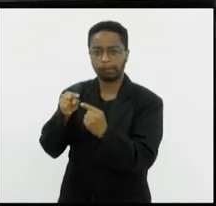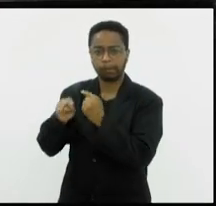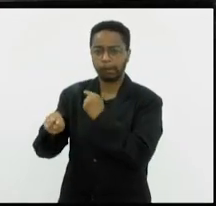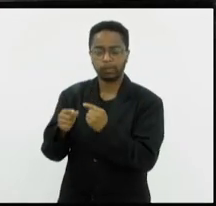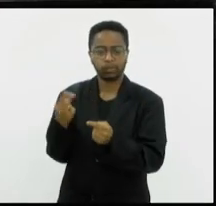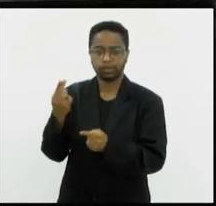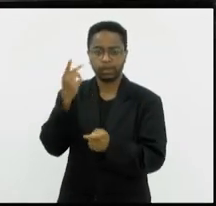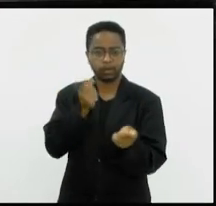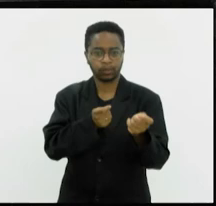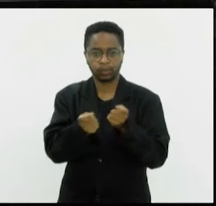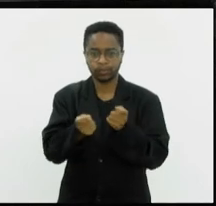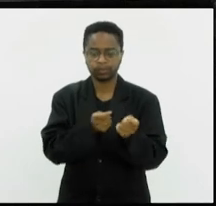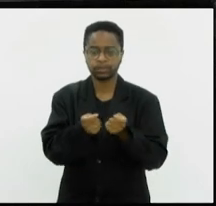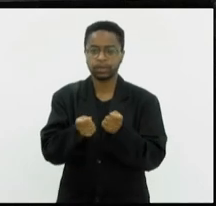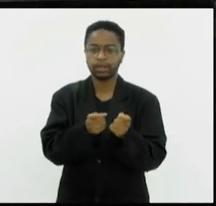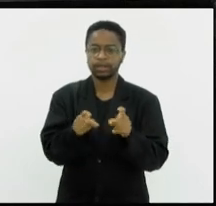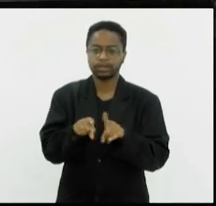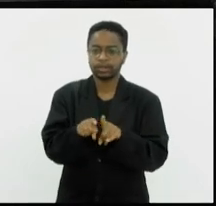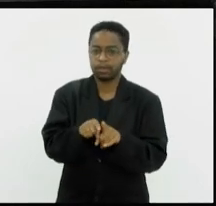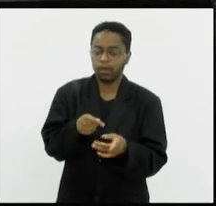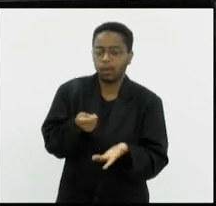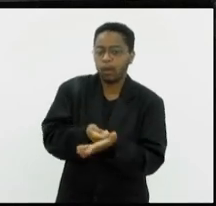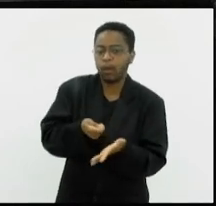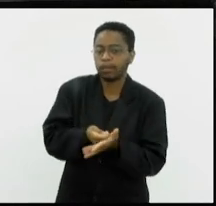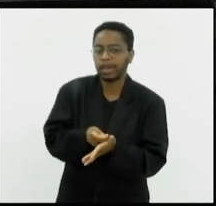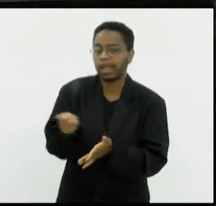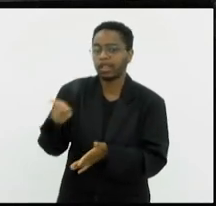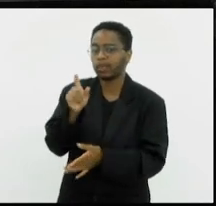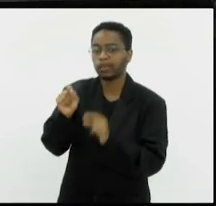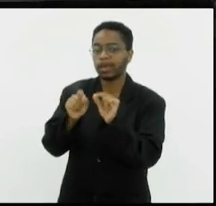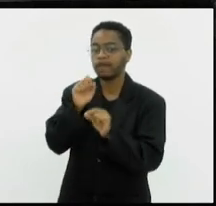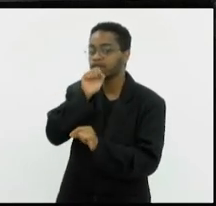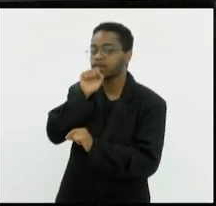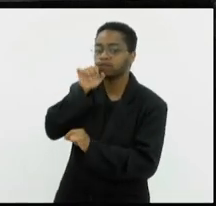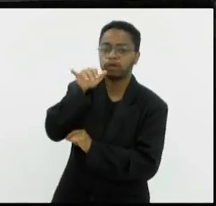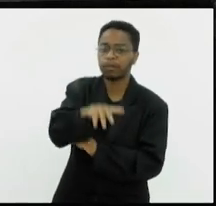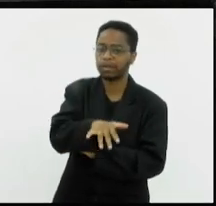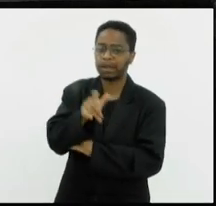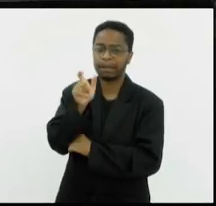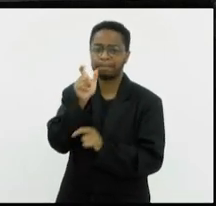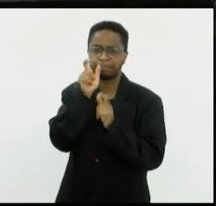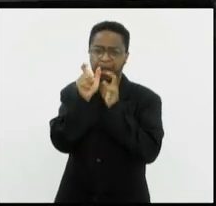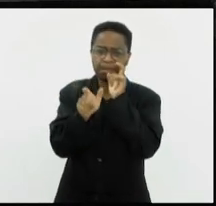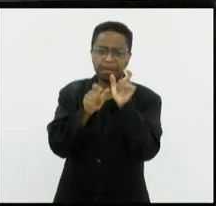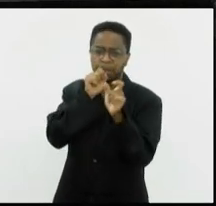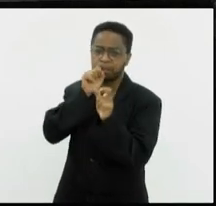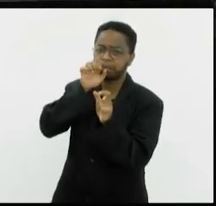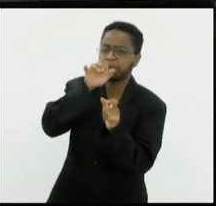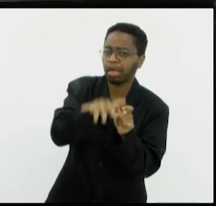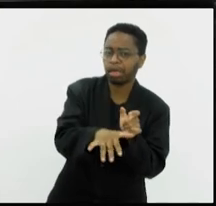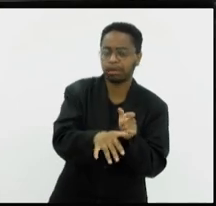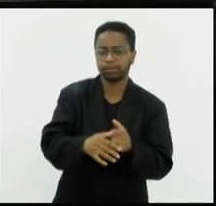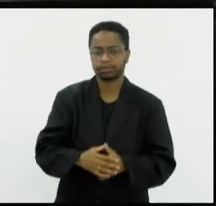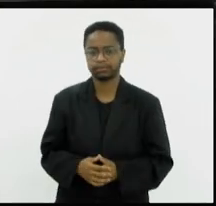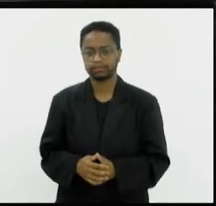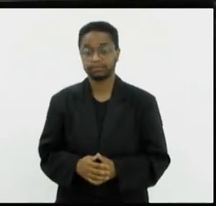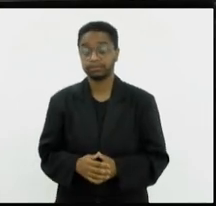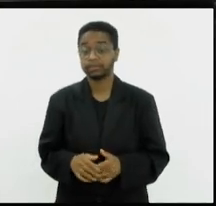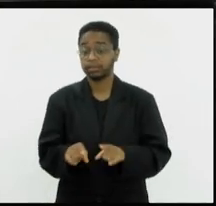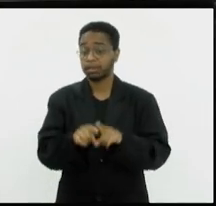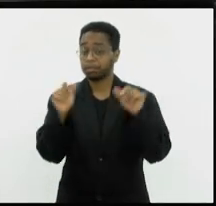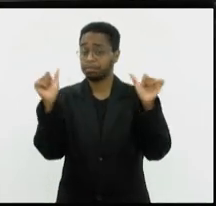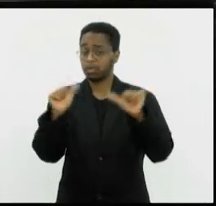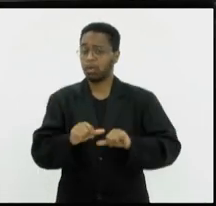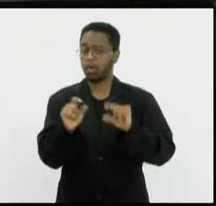e e obriga e faz com que ele vomite essa monte de bobagens E pior sob